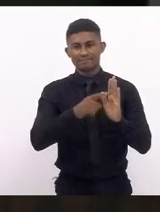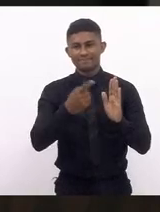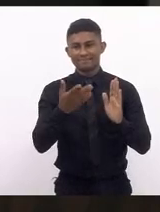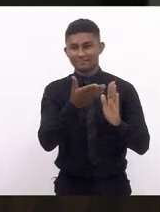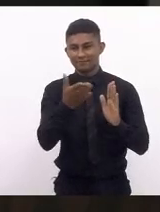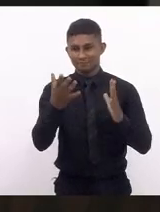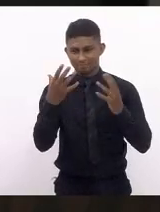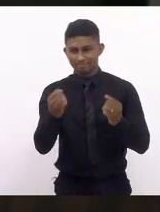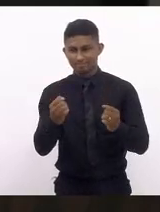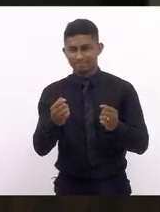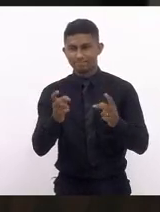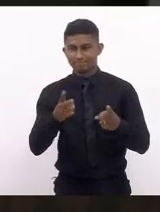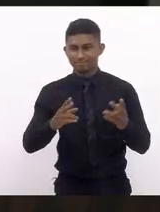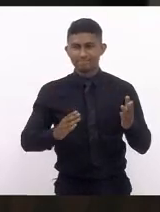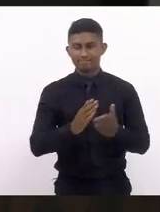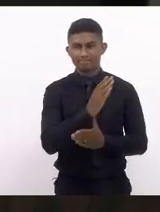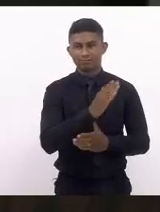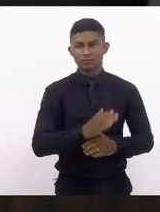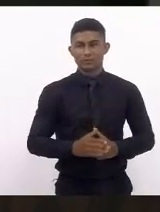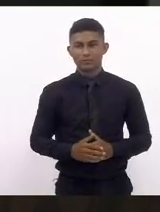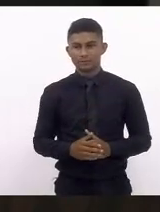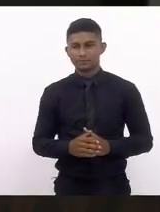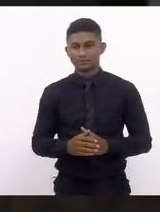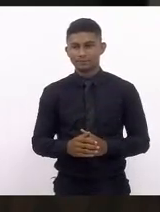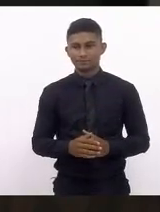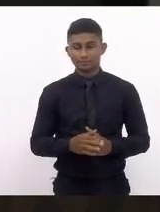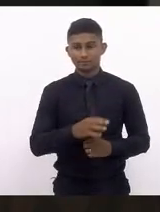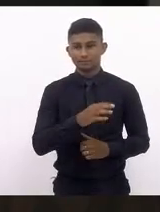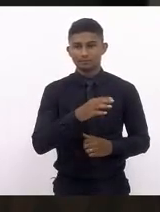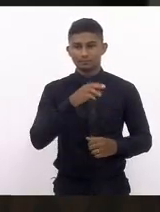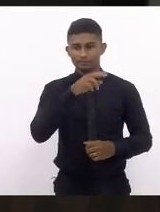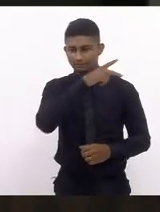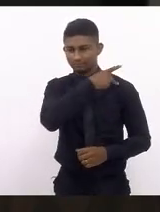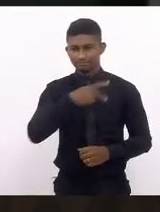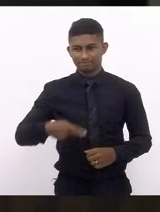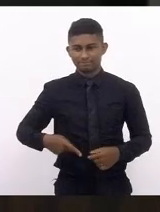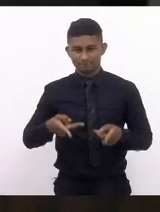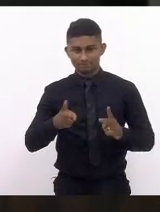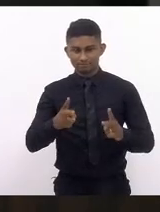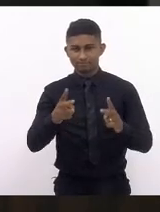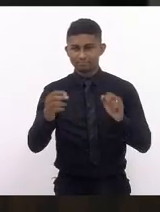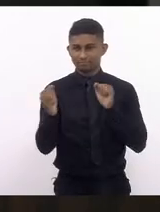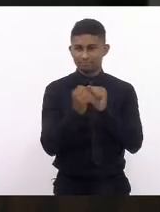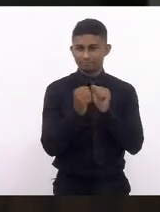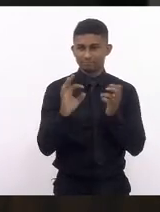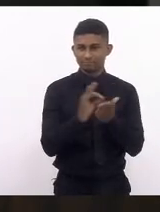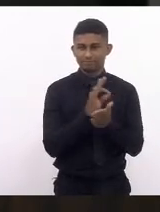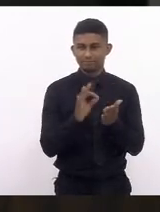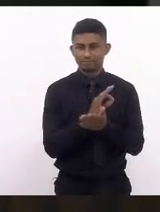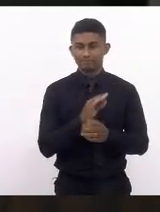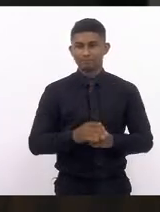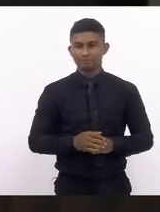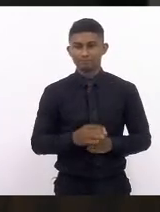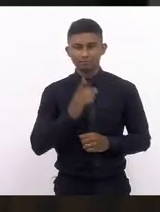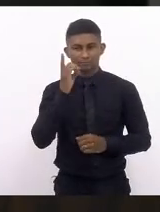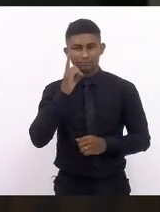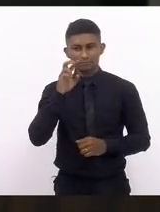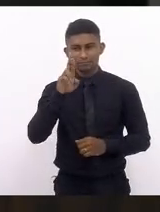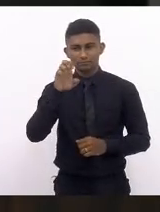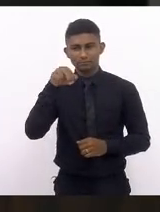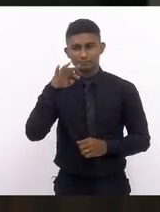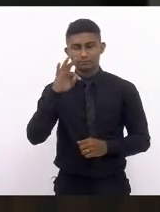prova nós somos tão aprovado vai autógrafo presidência continua aberta para autoria a deputada